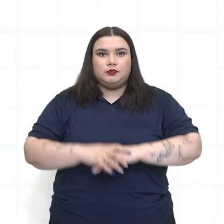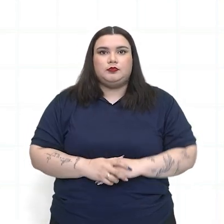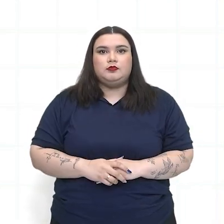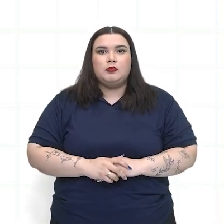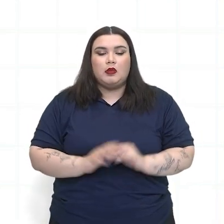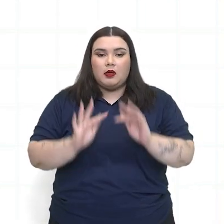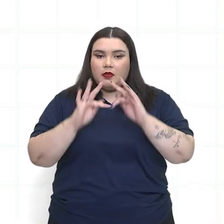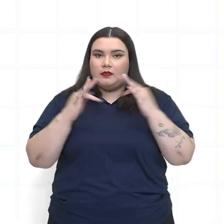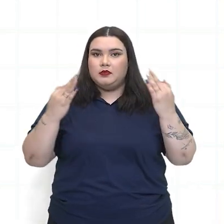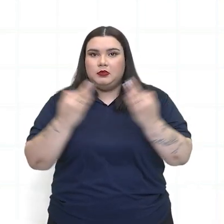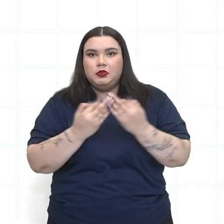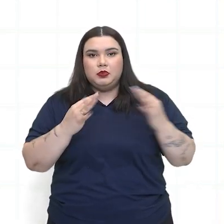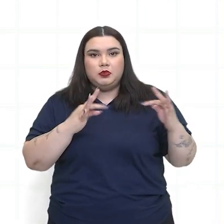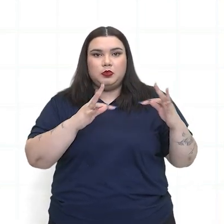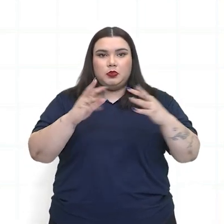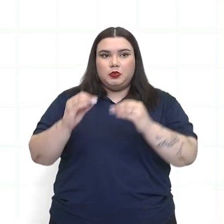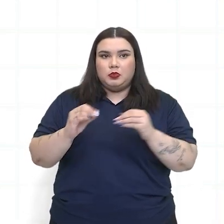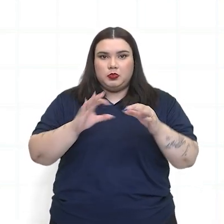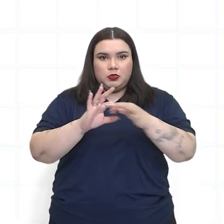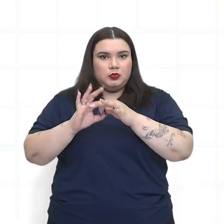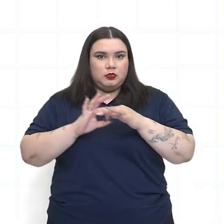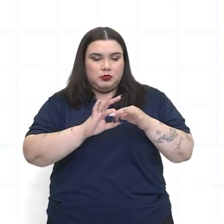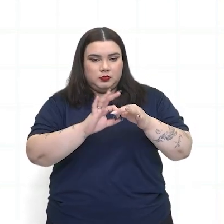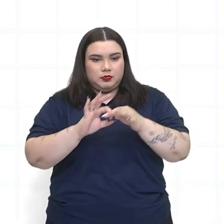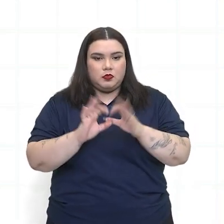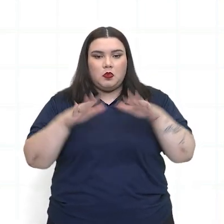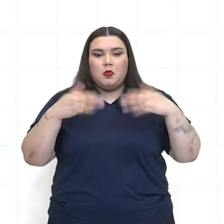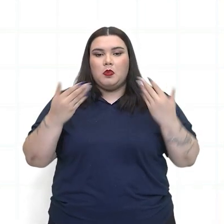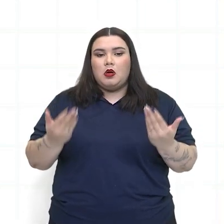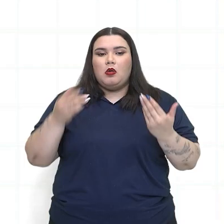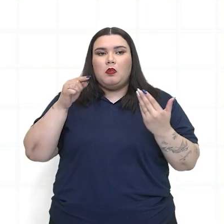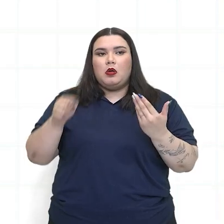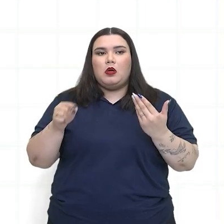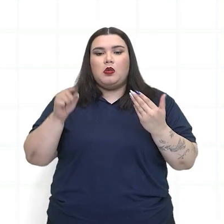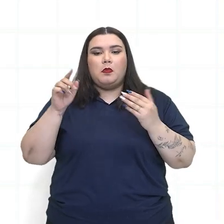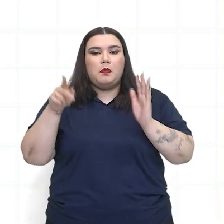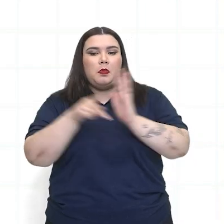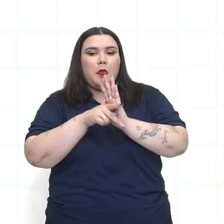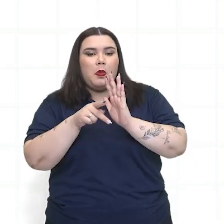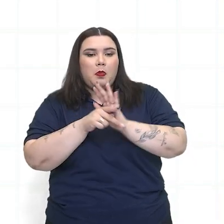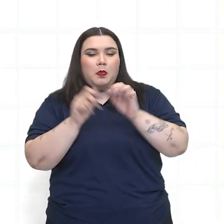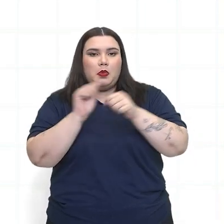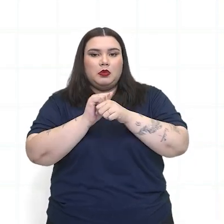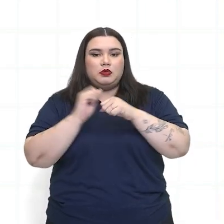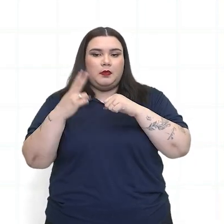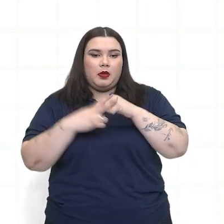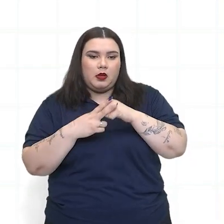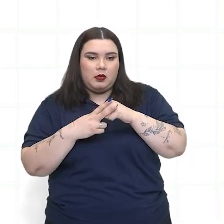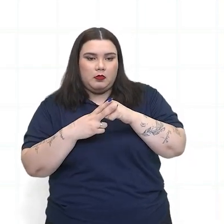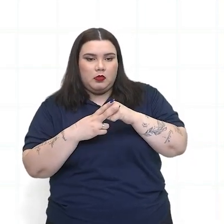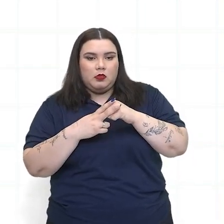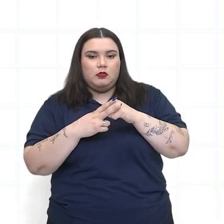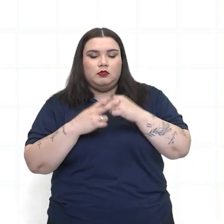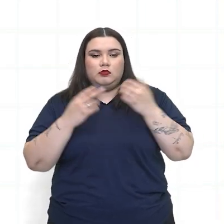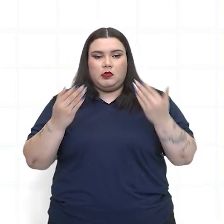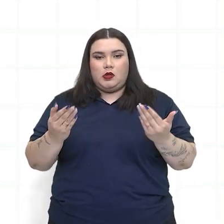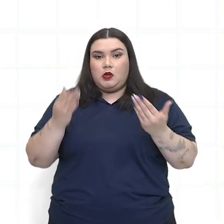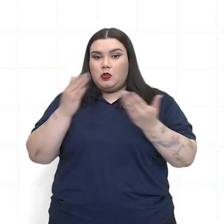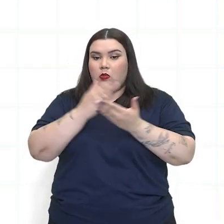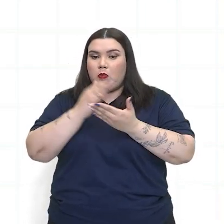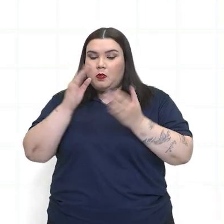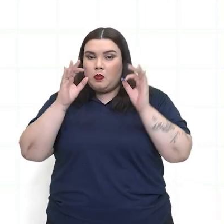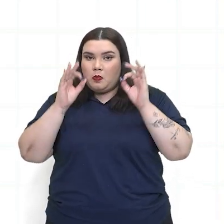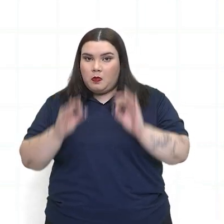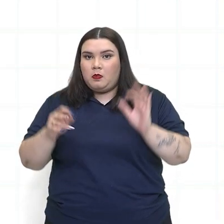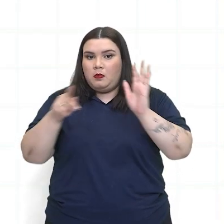família, somos todos unidos. Qual seria o lugar desse adjunto adverbial? O lugar de praxe dele,